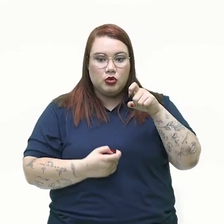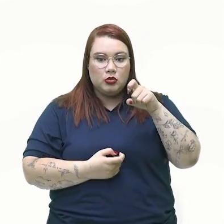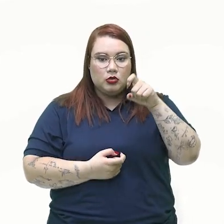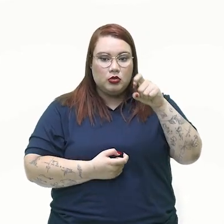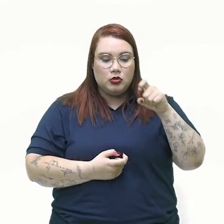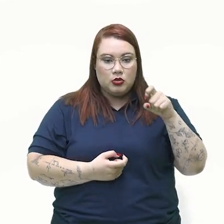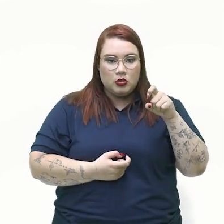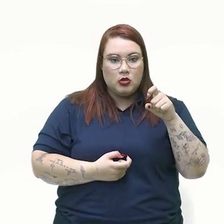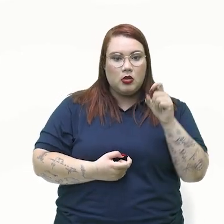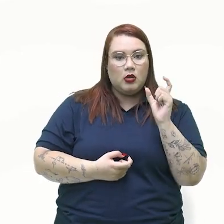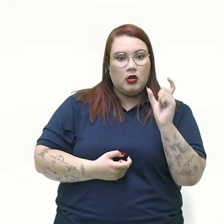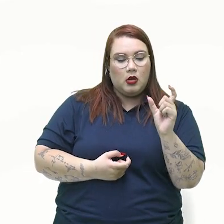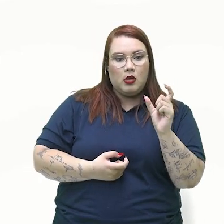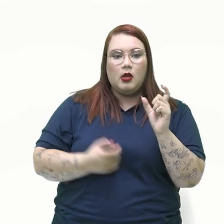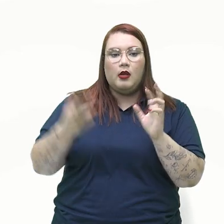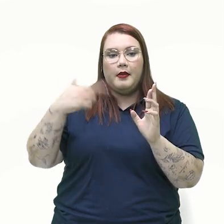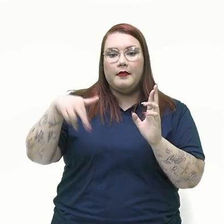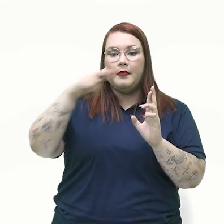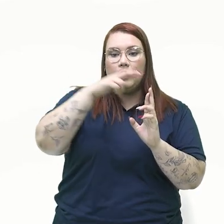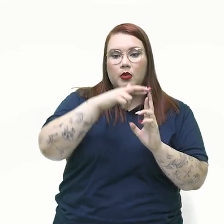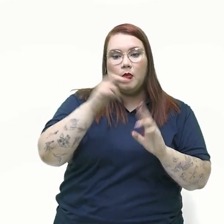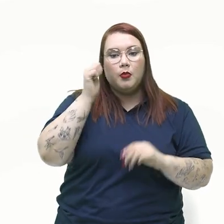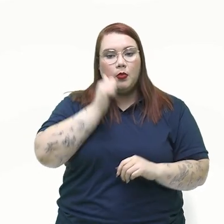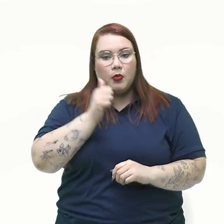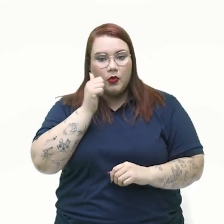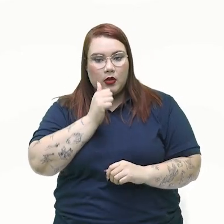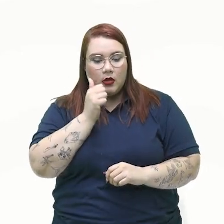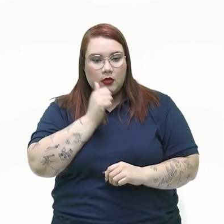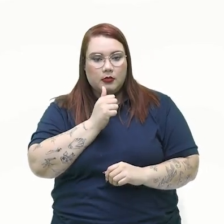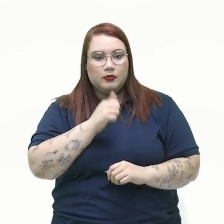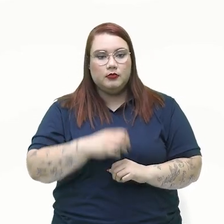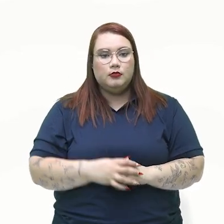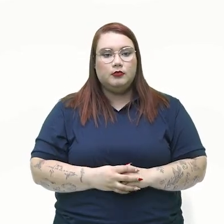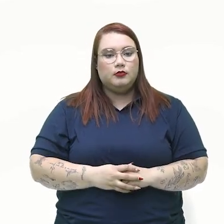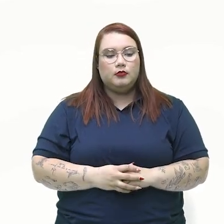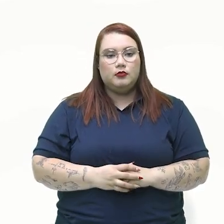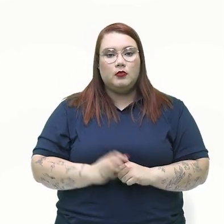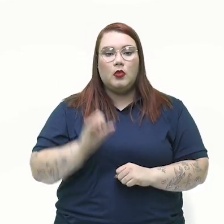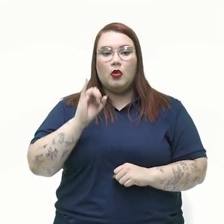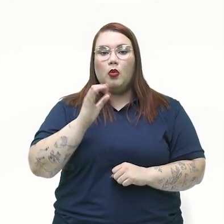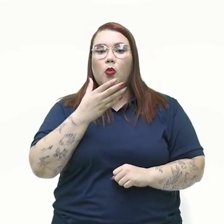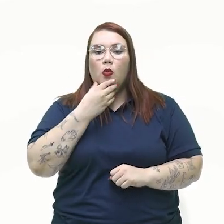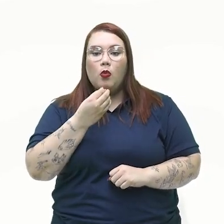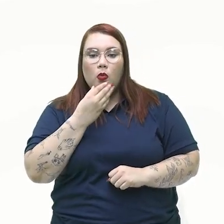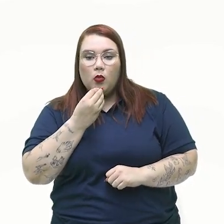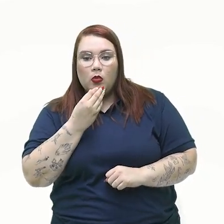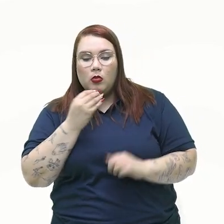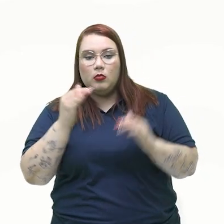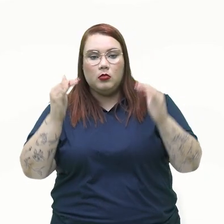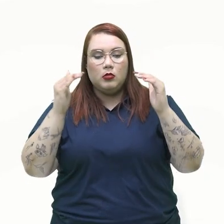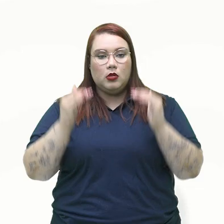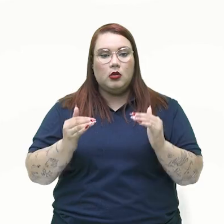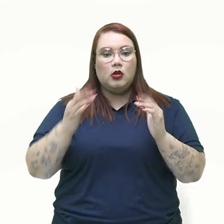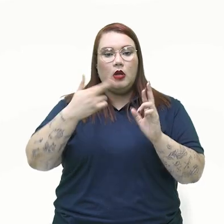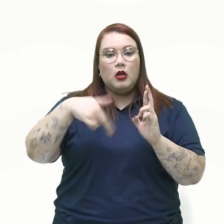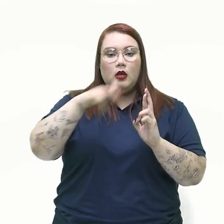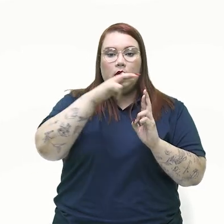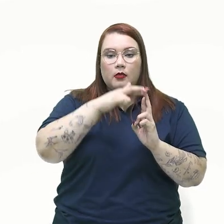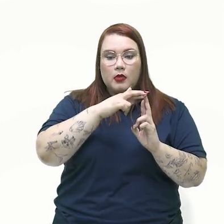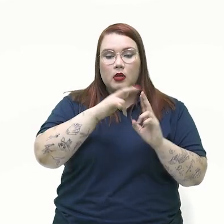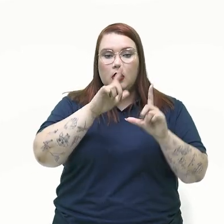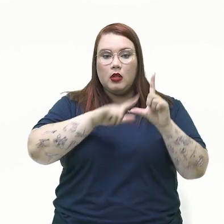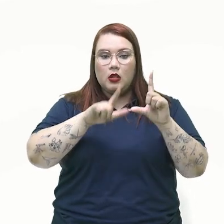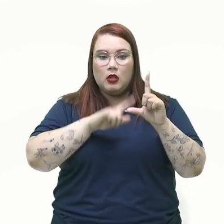são 2X, nós temos o indivíduo do sexo feminino. No caso, o homem ele vai ser representado também